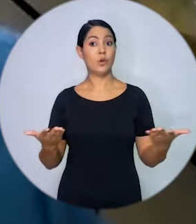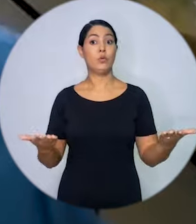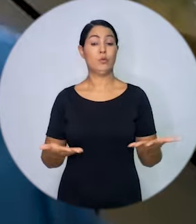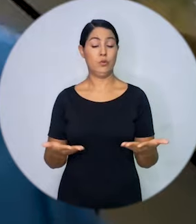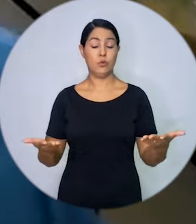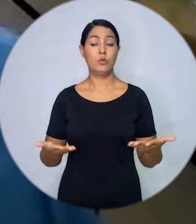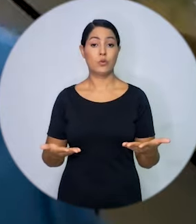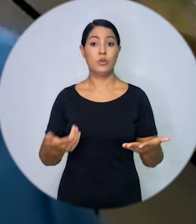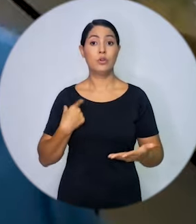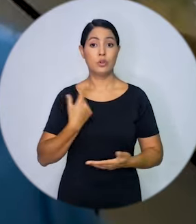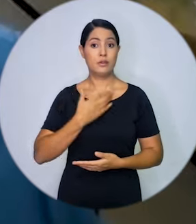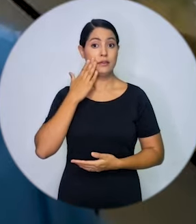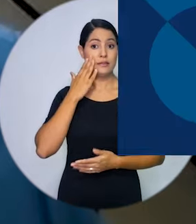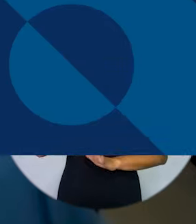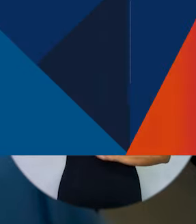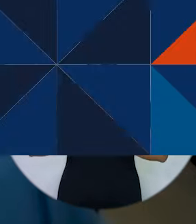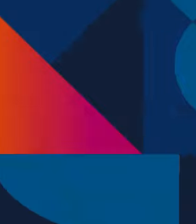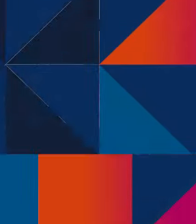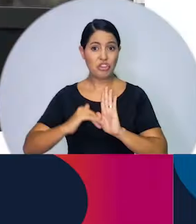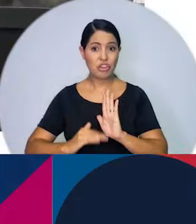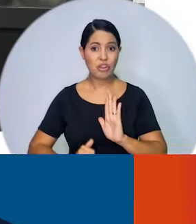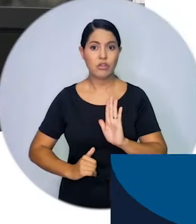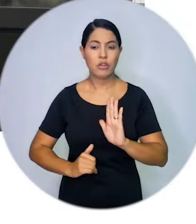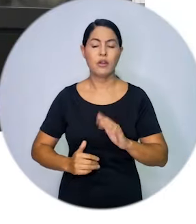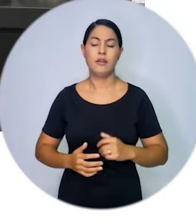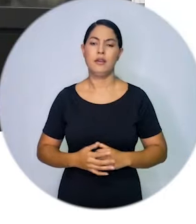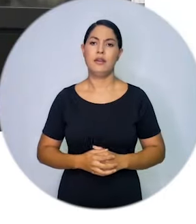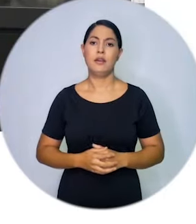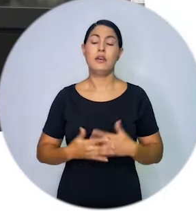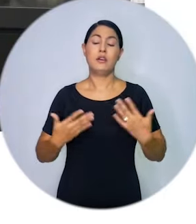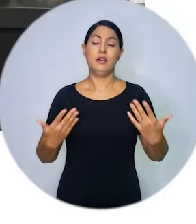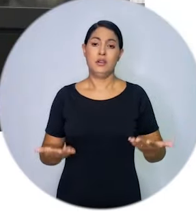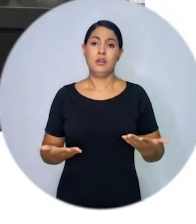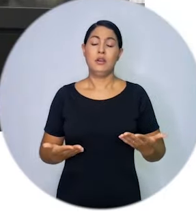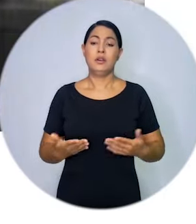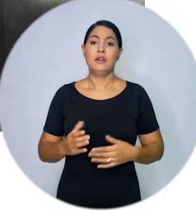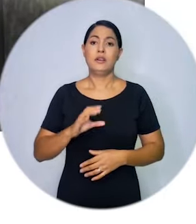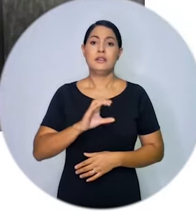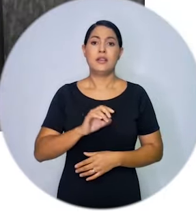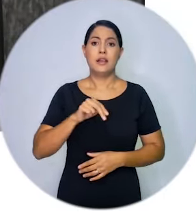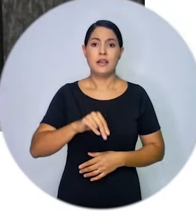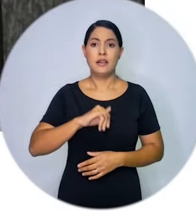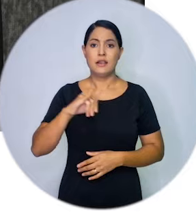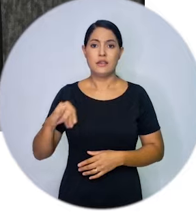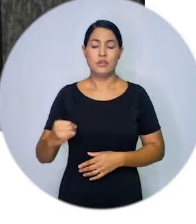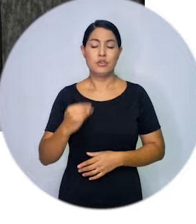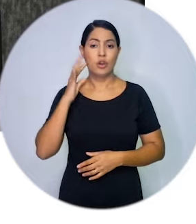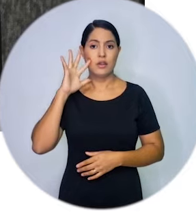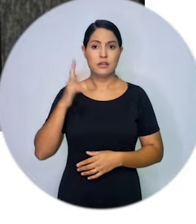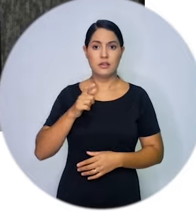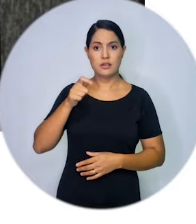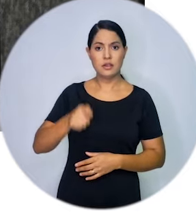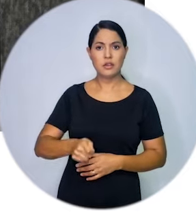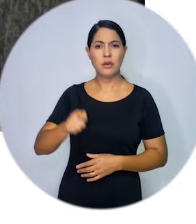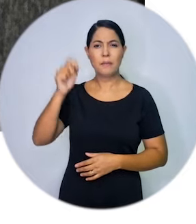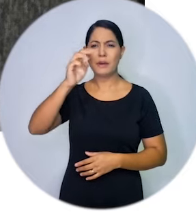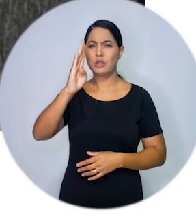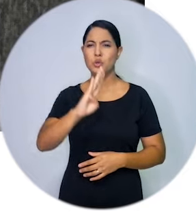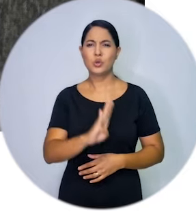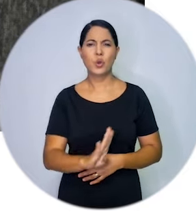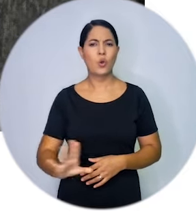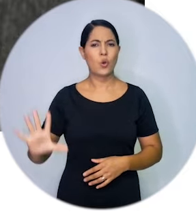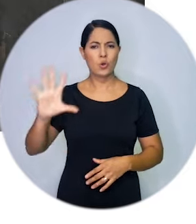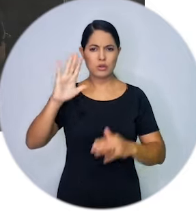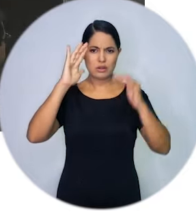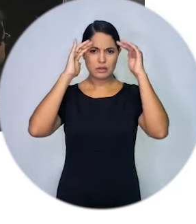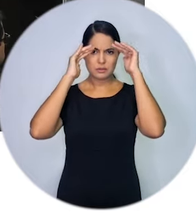que estão hoje a cercear os nossos direitos. A decisão do CNJ ela vale para o Brasil todo, é um precedente, né? Para que os